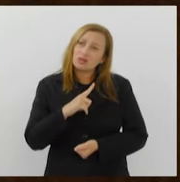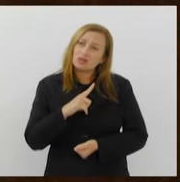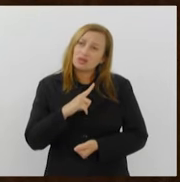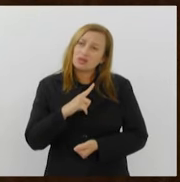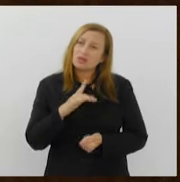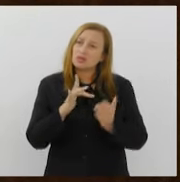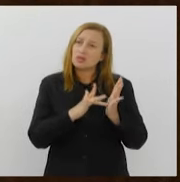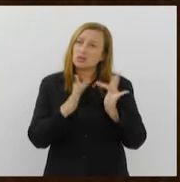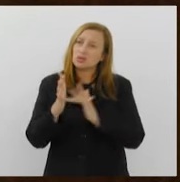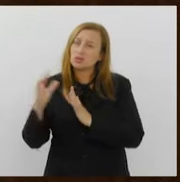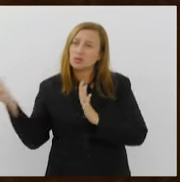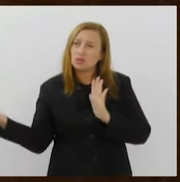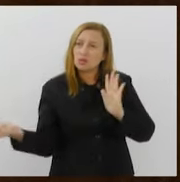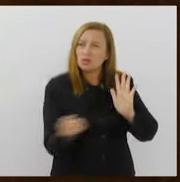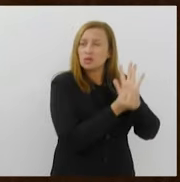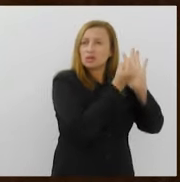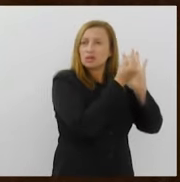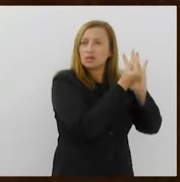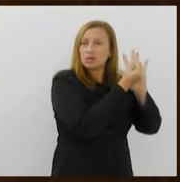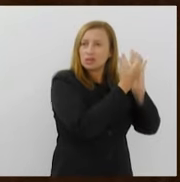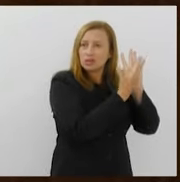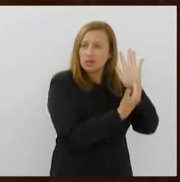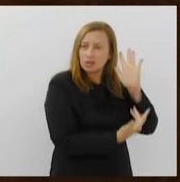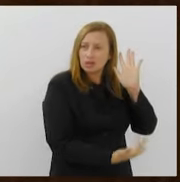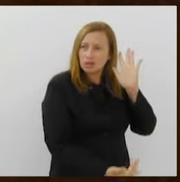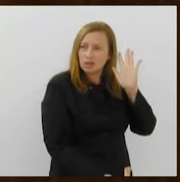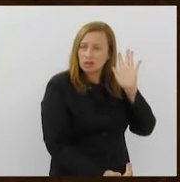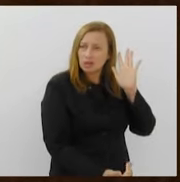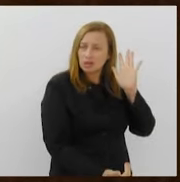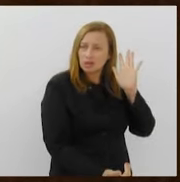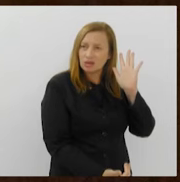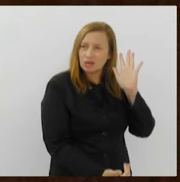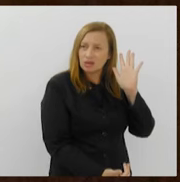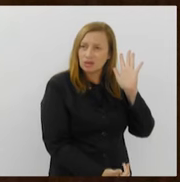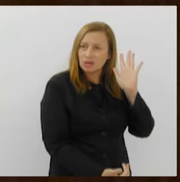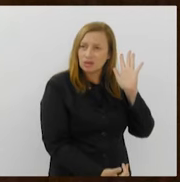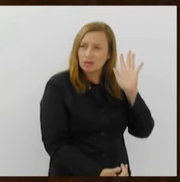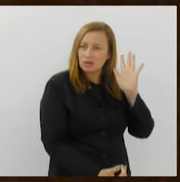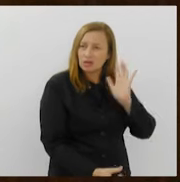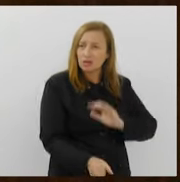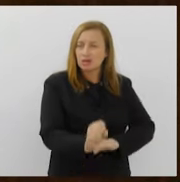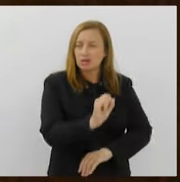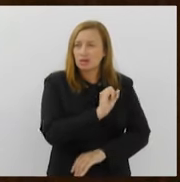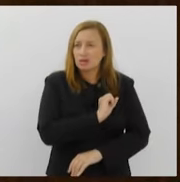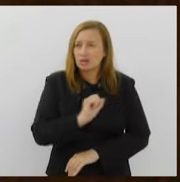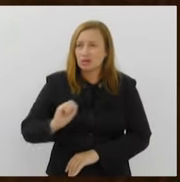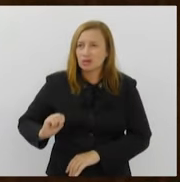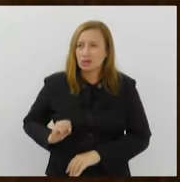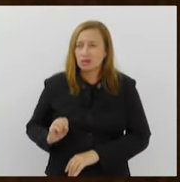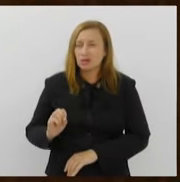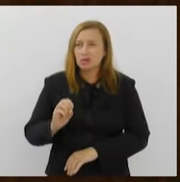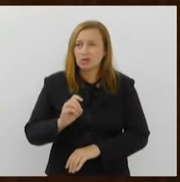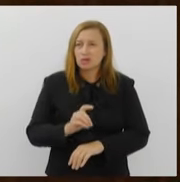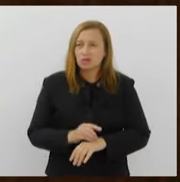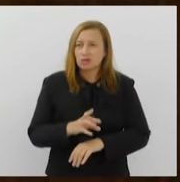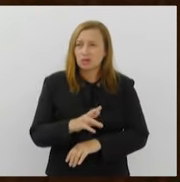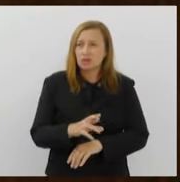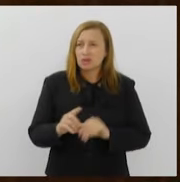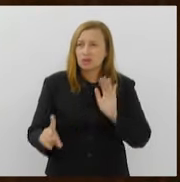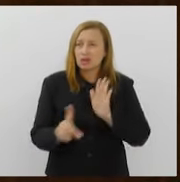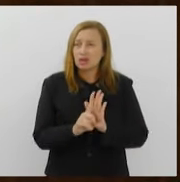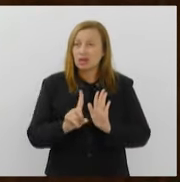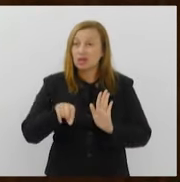que foi crucificado, né, muitas vezes pelos sacerdotes, pelos doutores da lei, que depois